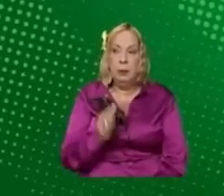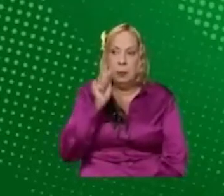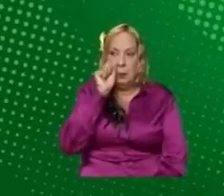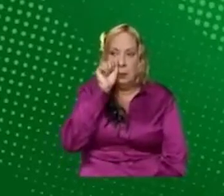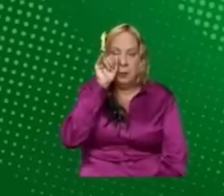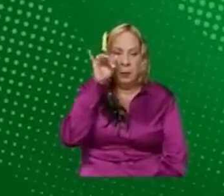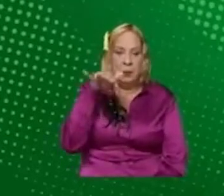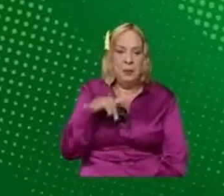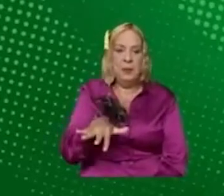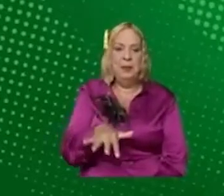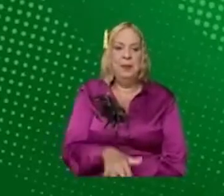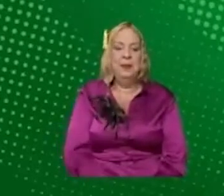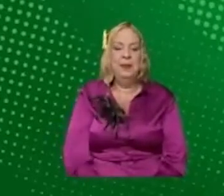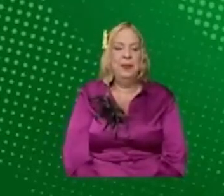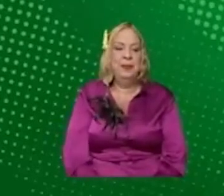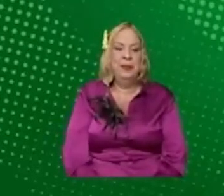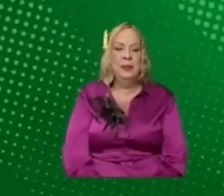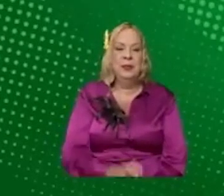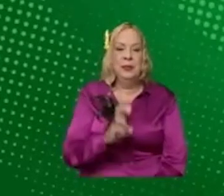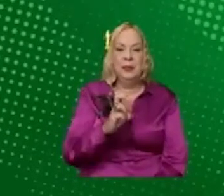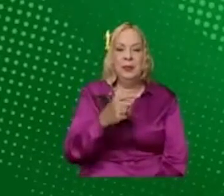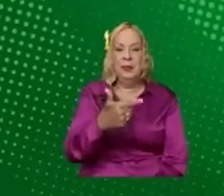meu aqui.